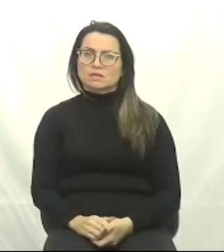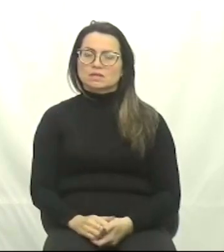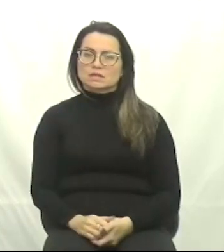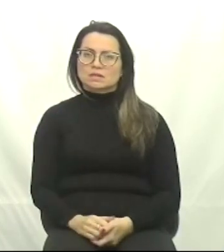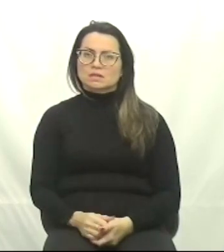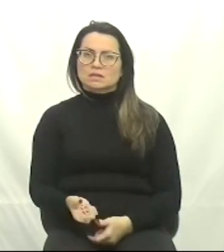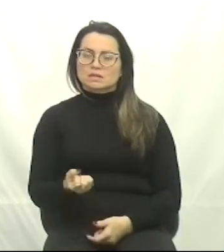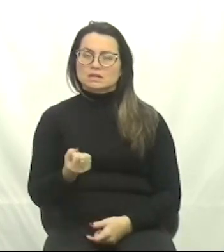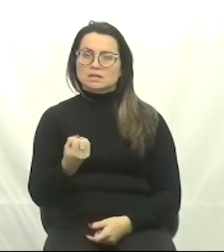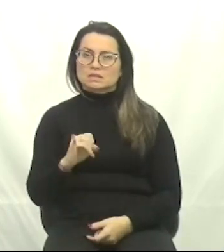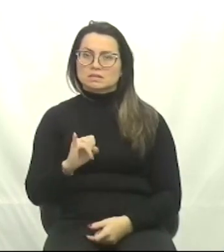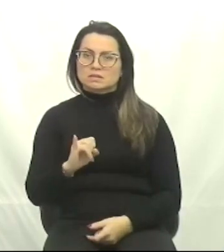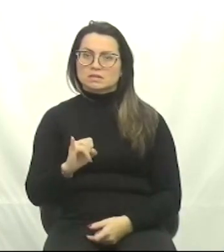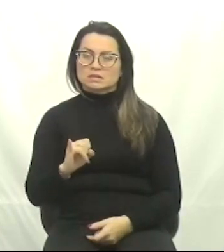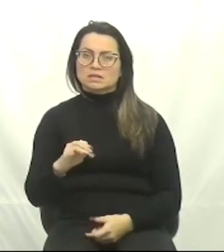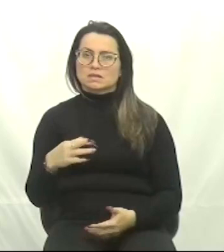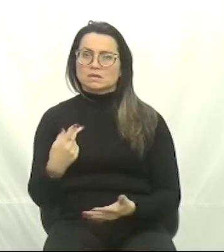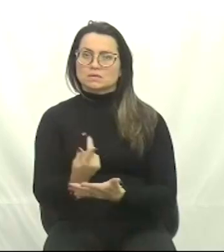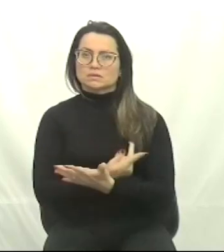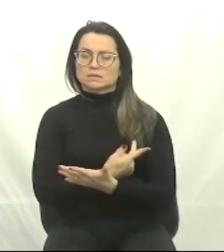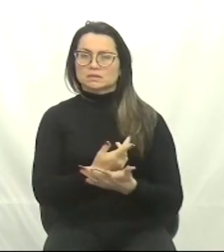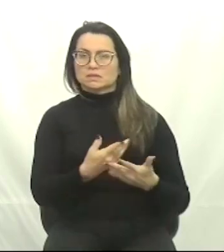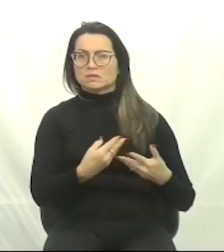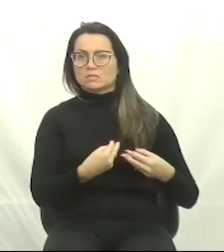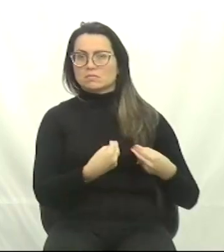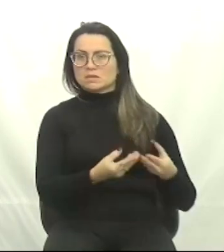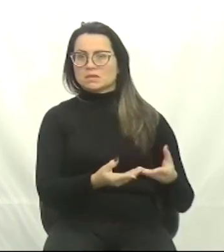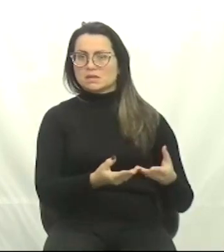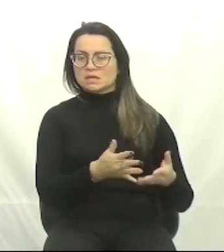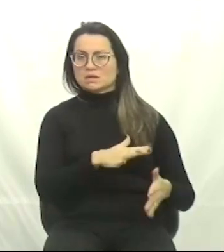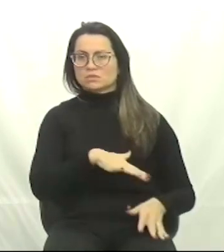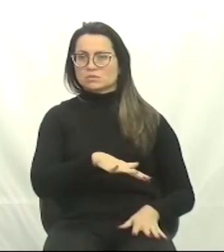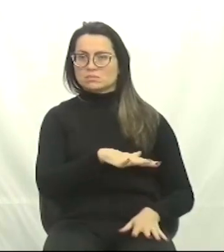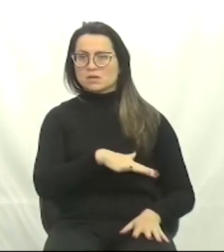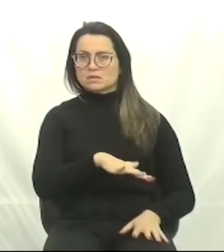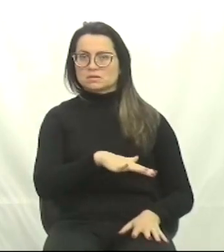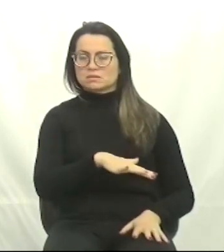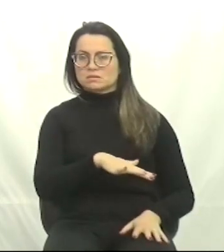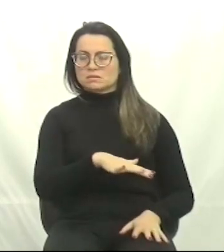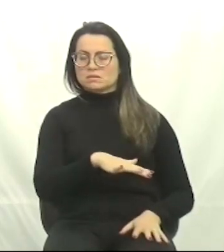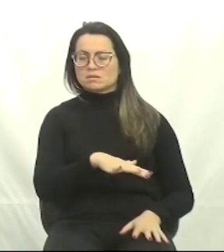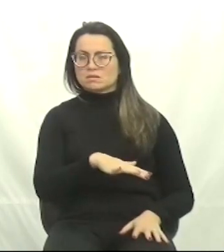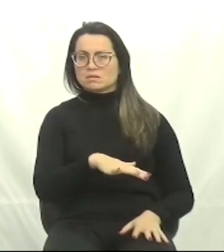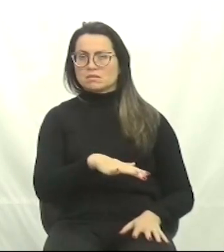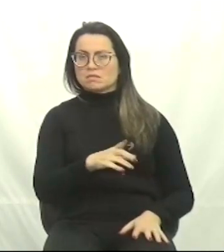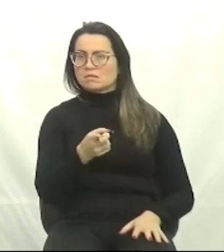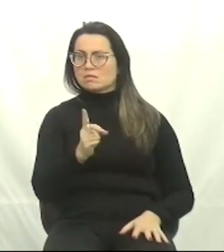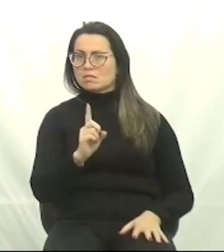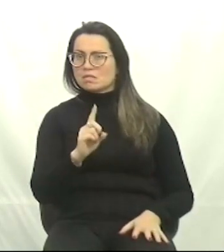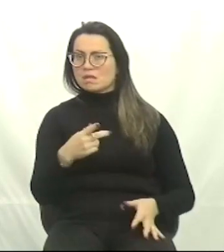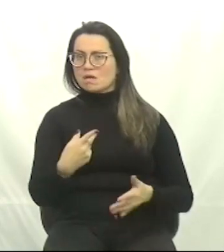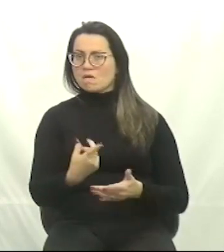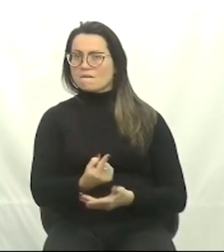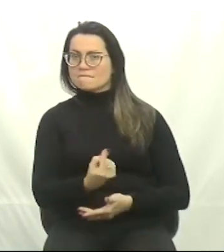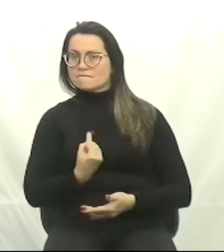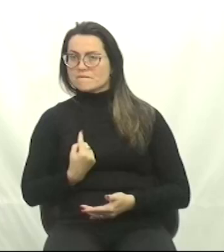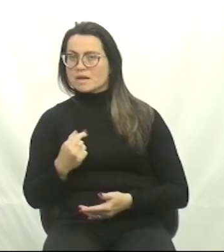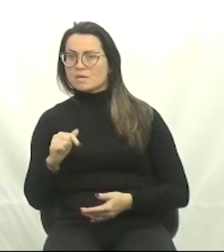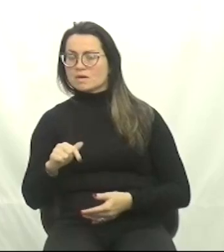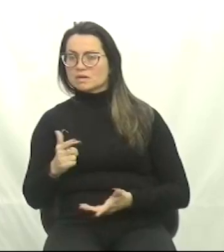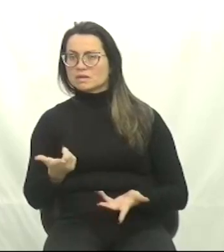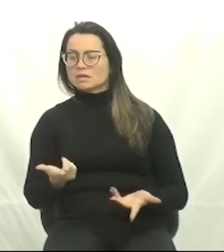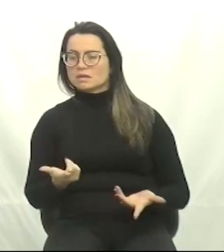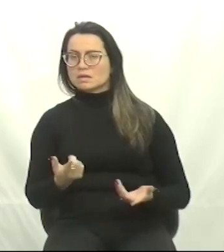Se houve uma cessão daquele espaço, não uma concessão, né? Uma cessão daquele espaço, não passou por aqui, por essa casa ainda, porque